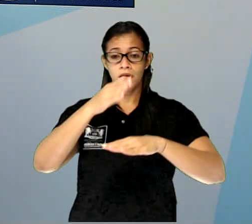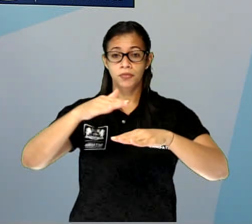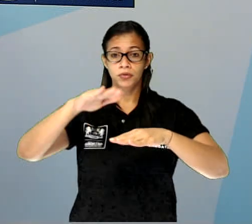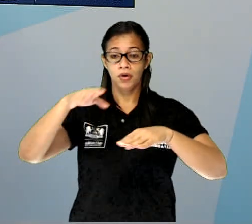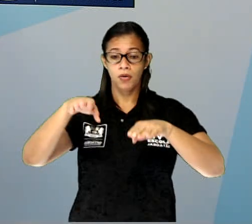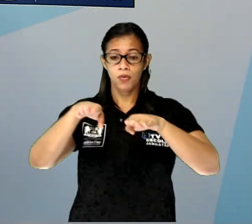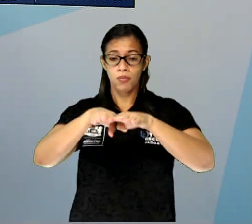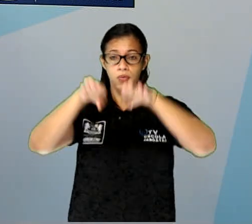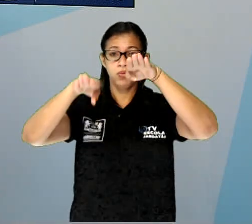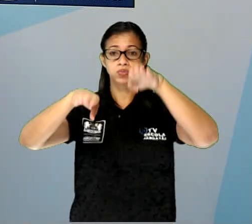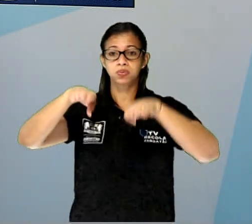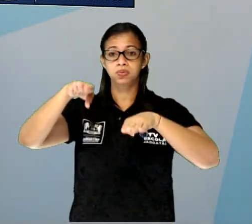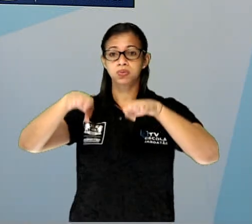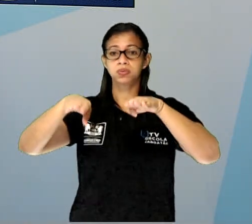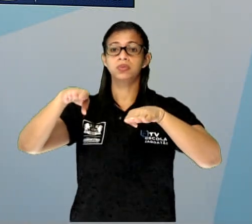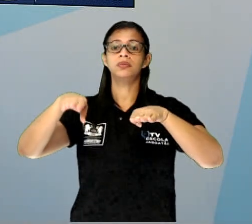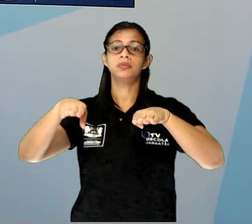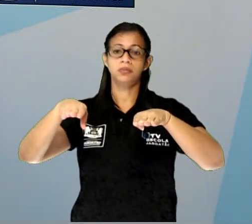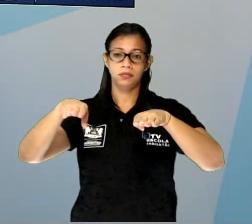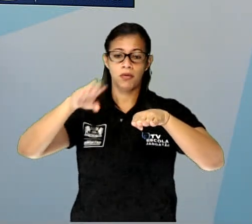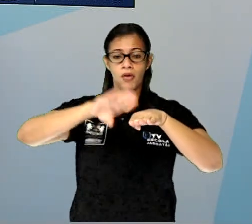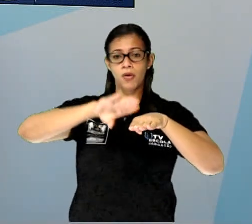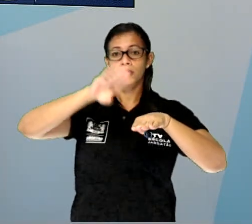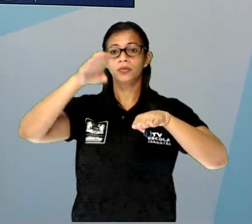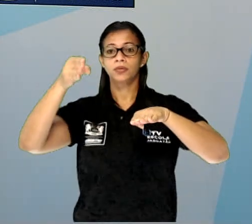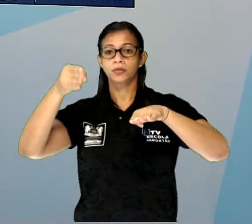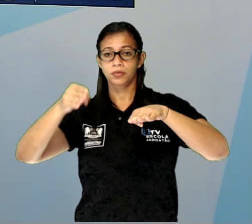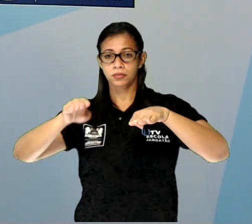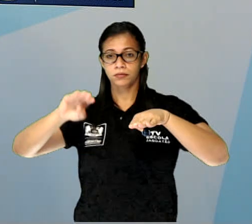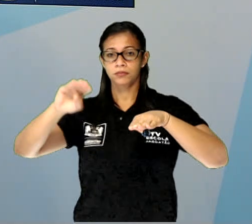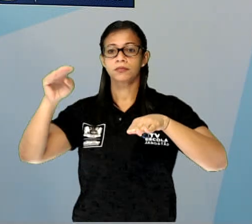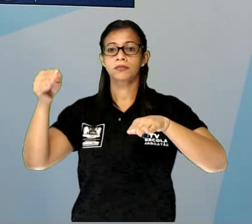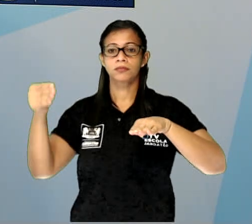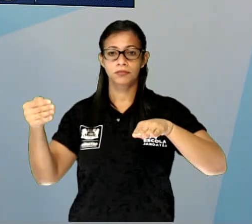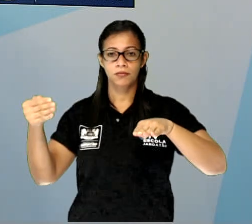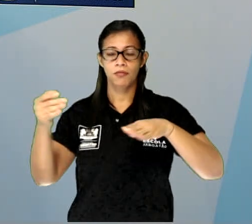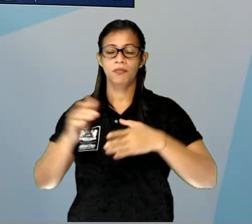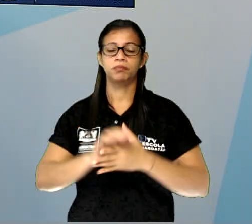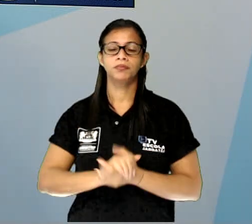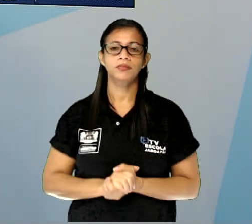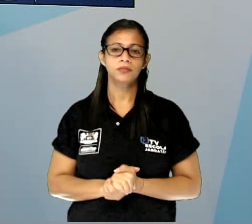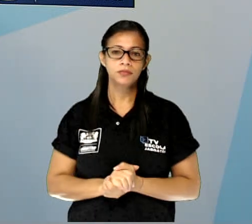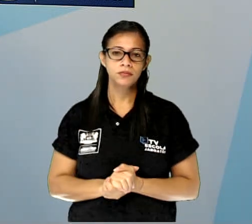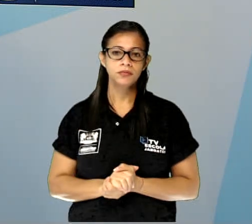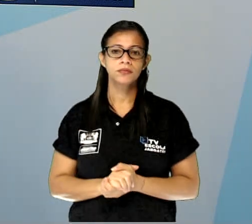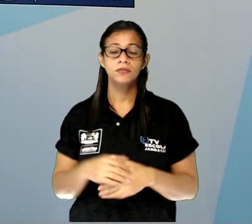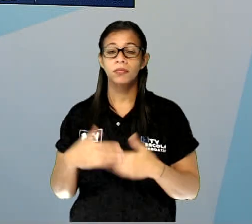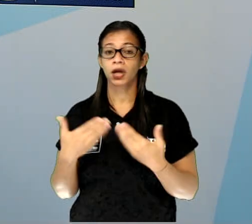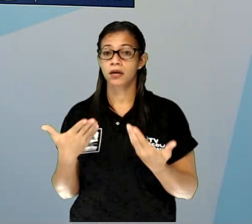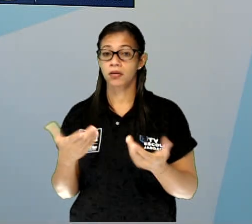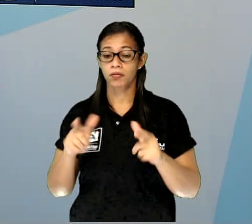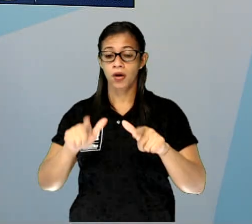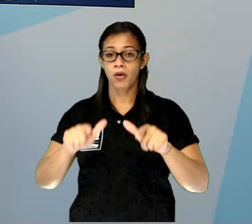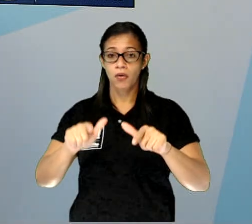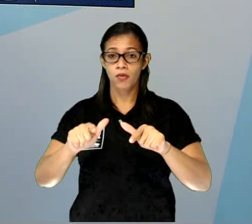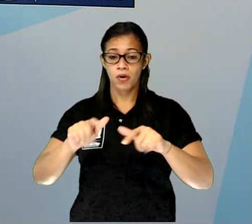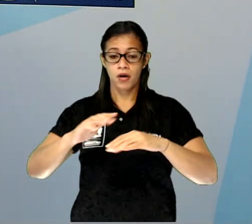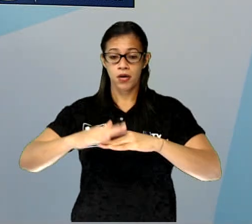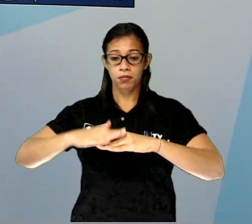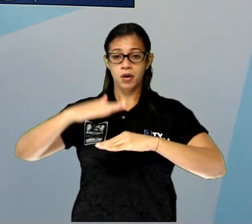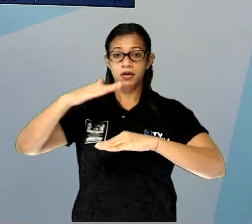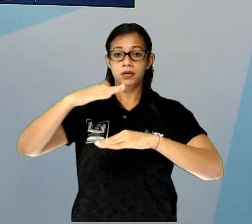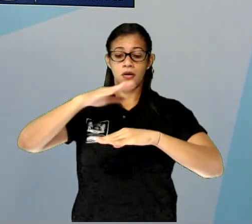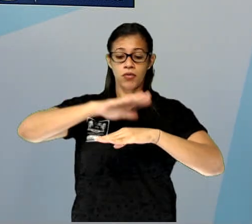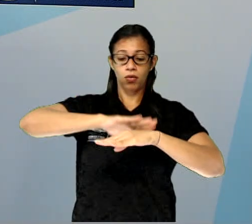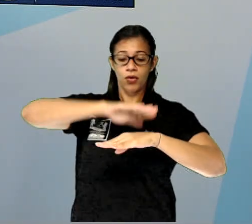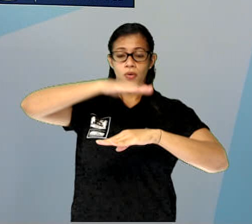tectônicas. A maior parte das montanhas, né, é a porção mais elevada. Então, a maior montanha,